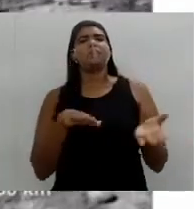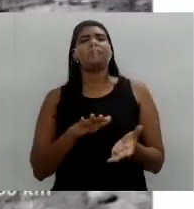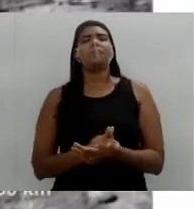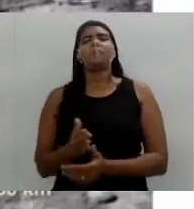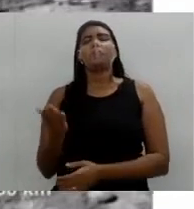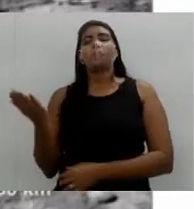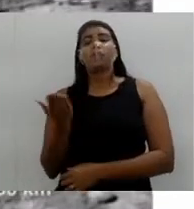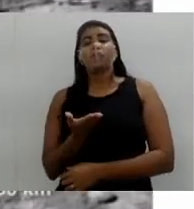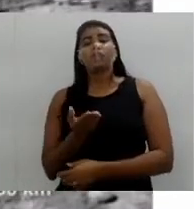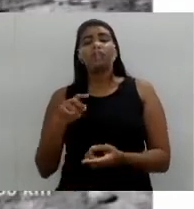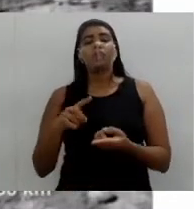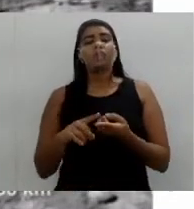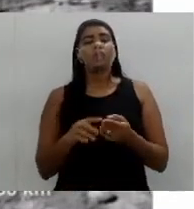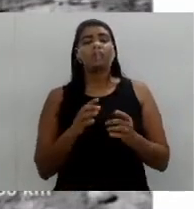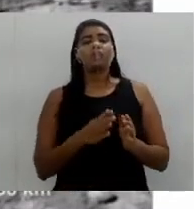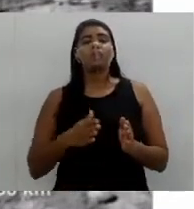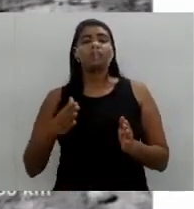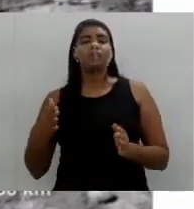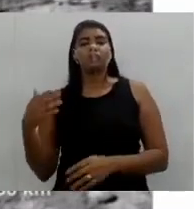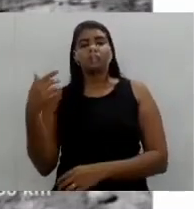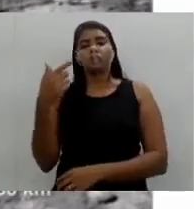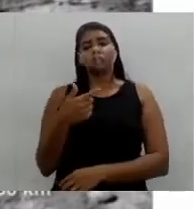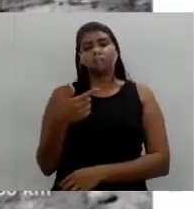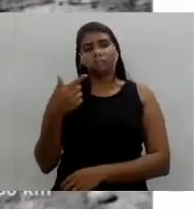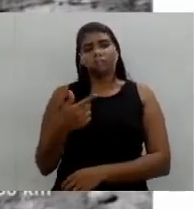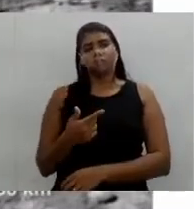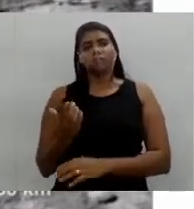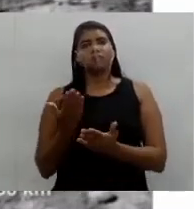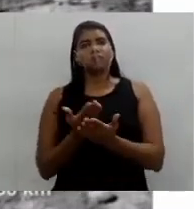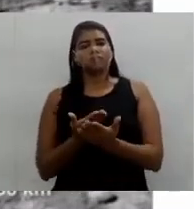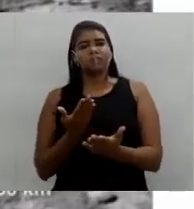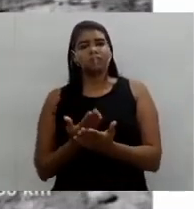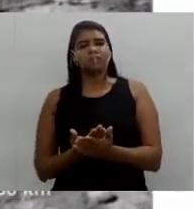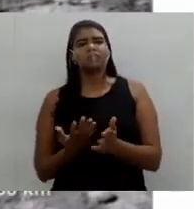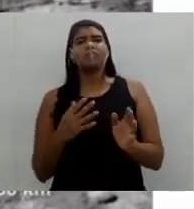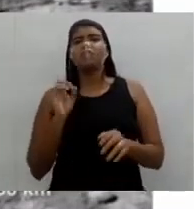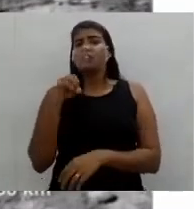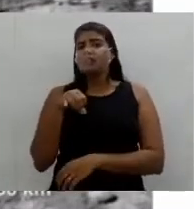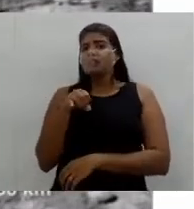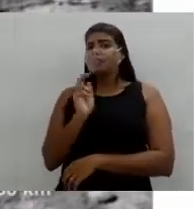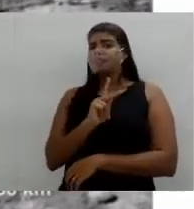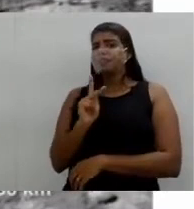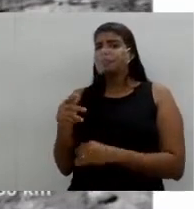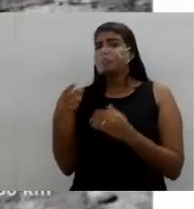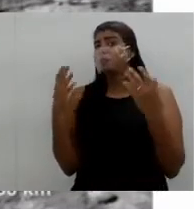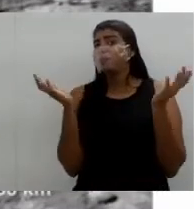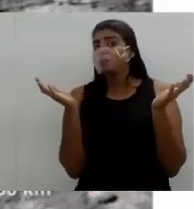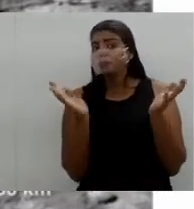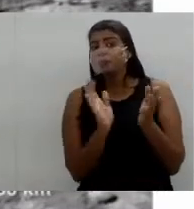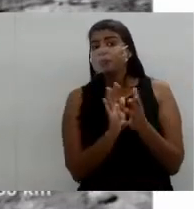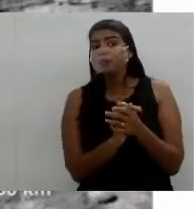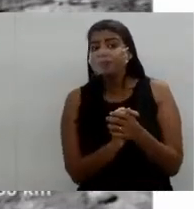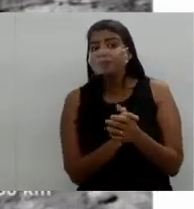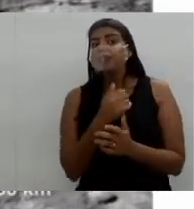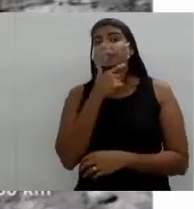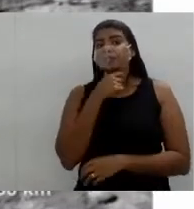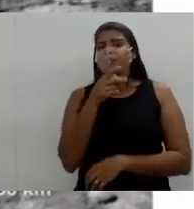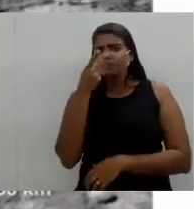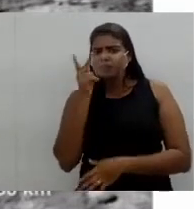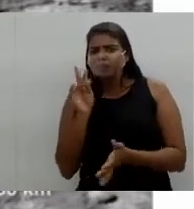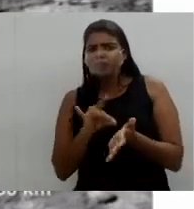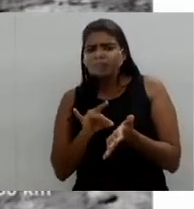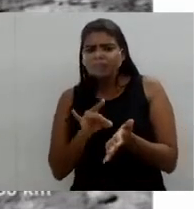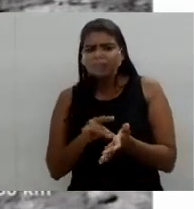aí, a gente parte para a segunda questão dessa aula, né? Sim, professora, mas se o homem foi à Lua